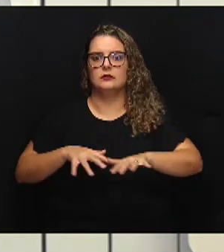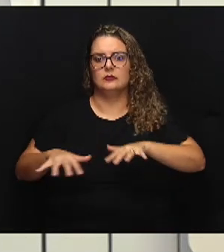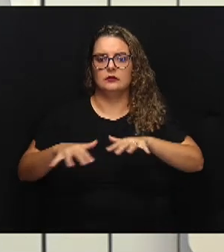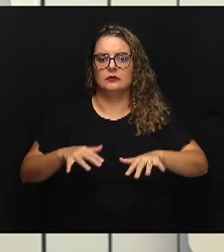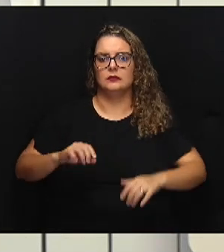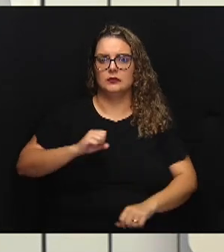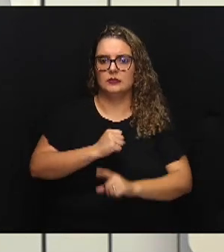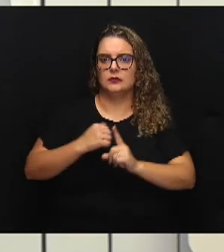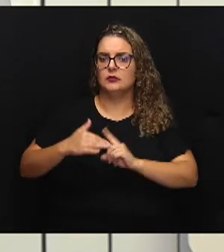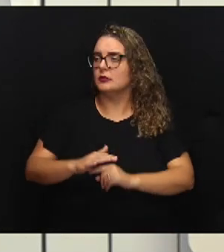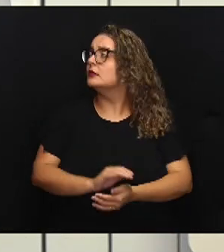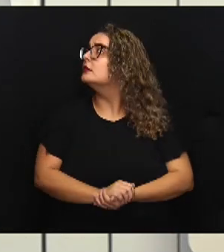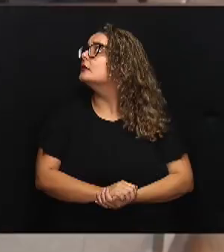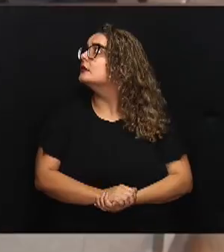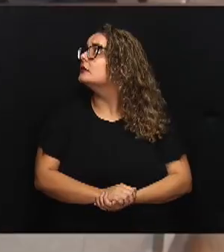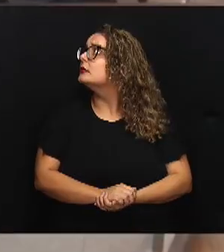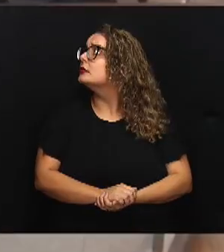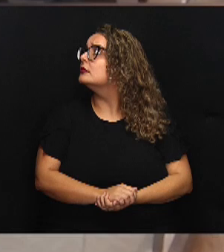sociais.